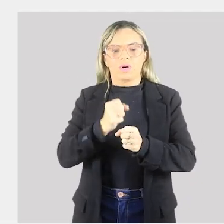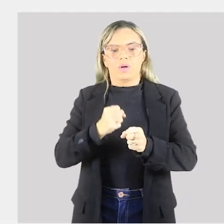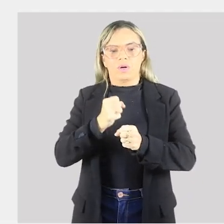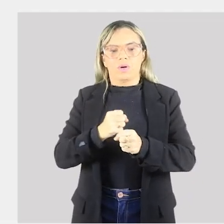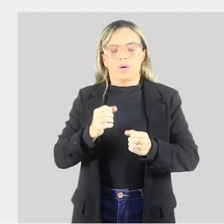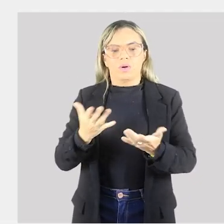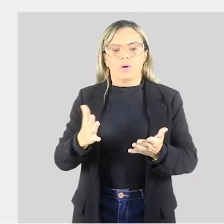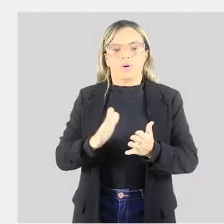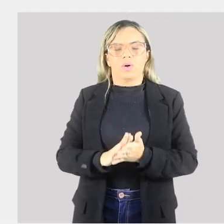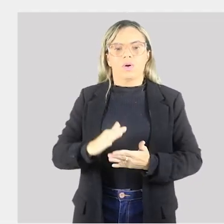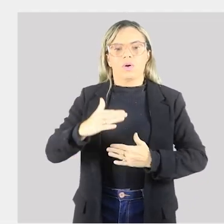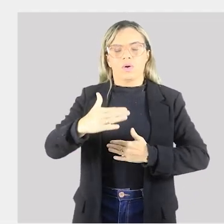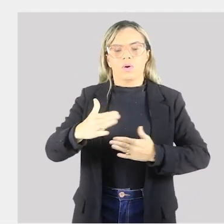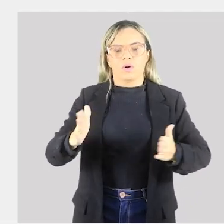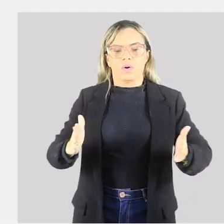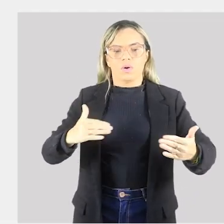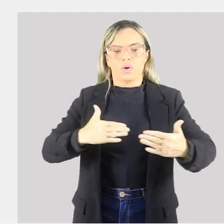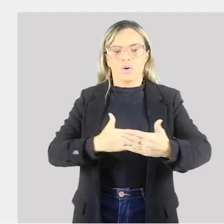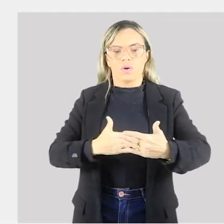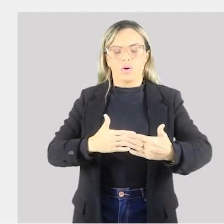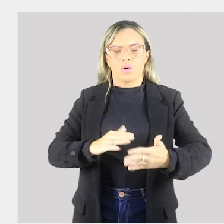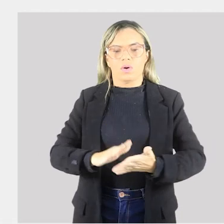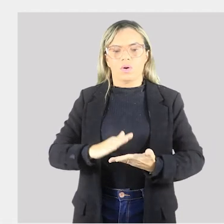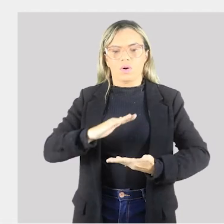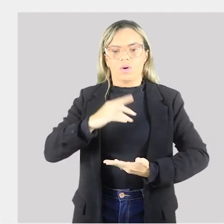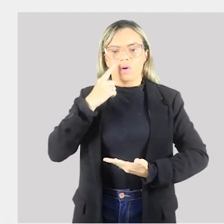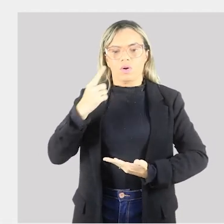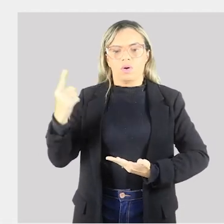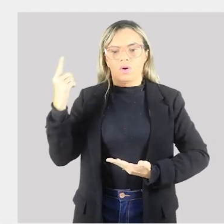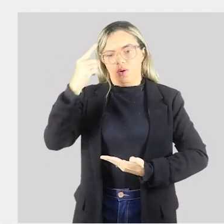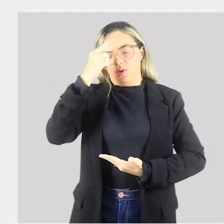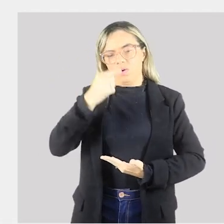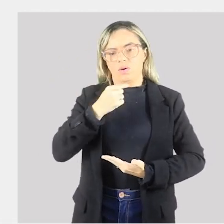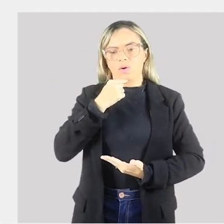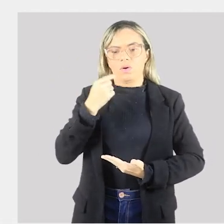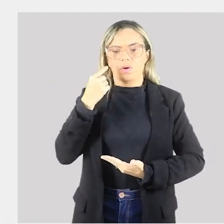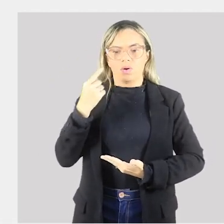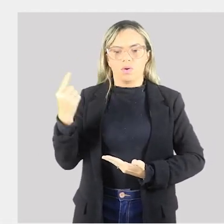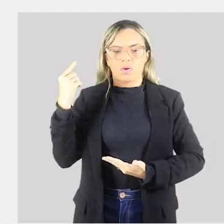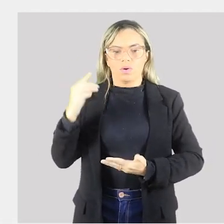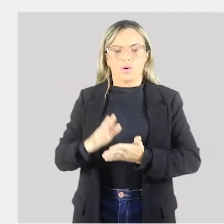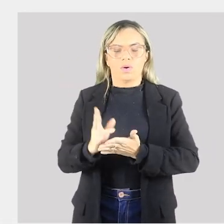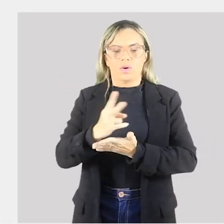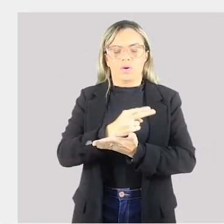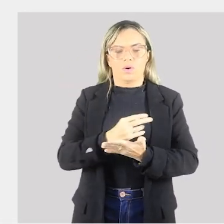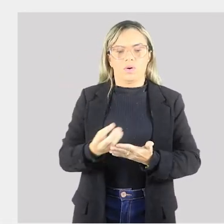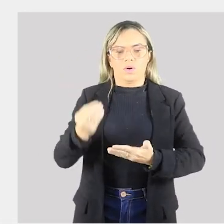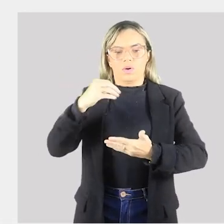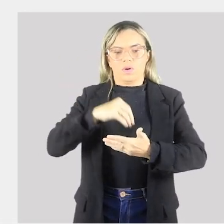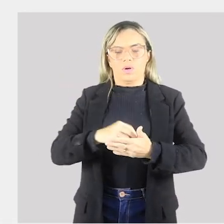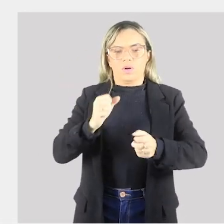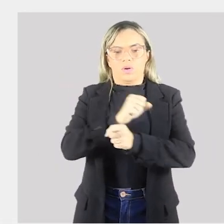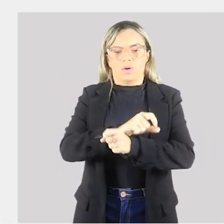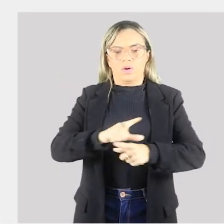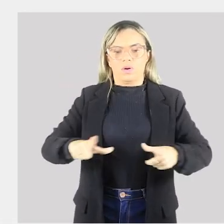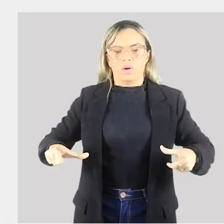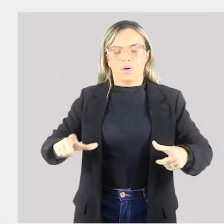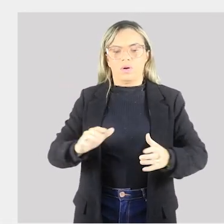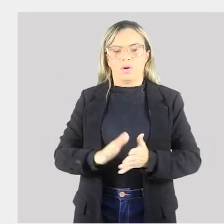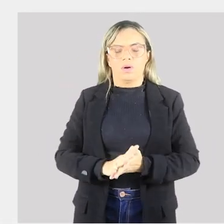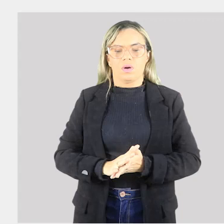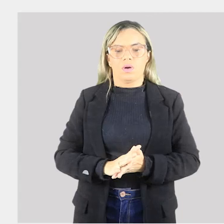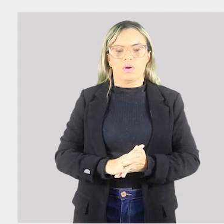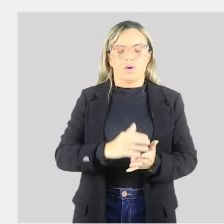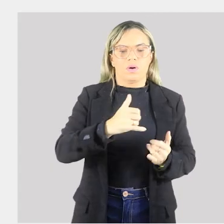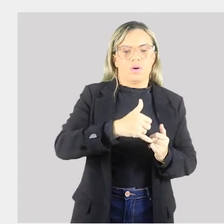formato cúbico, seguindo o modelo ilustrado a seguir. O cubo de dentro é vazio.